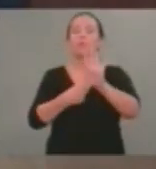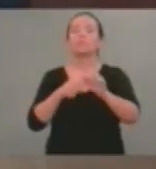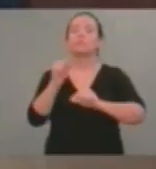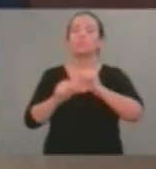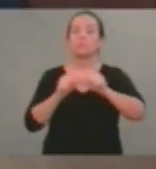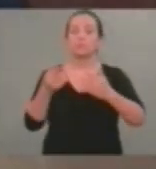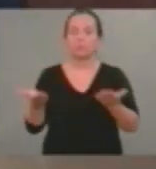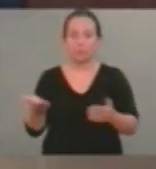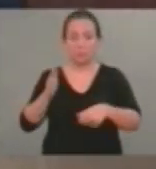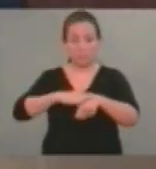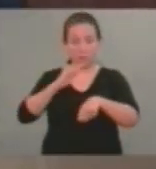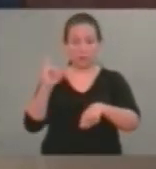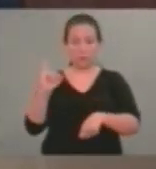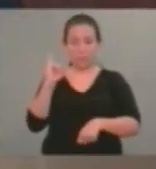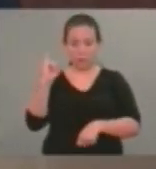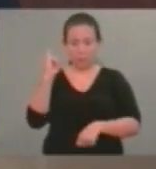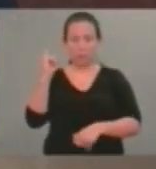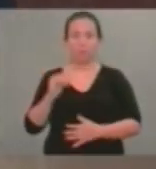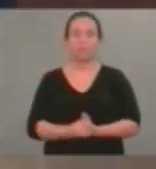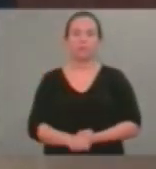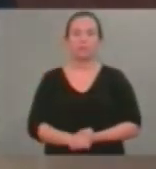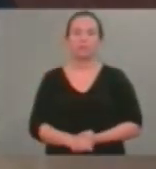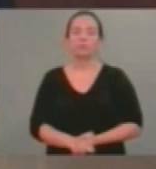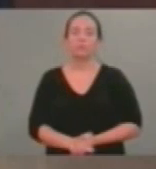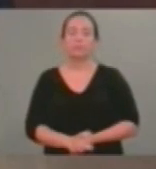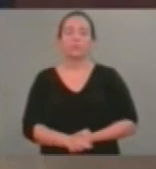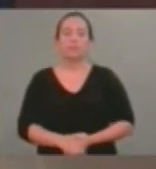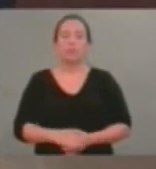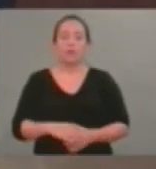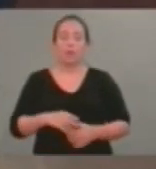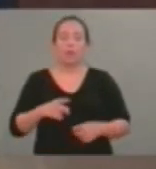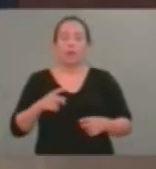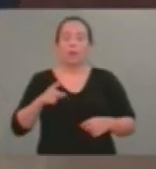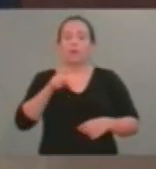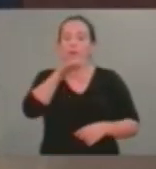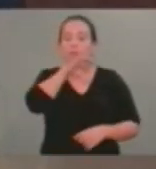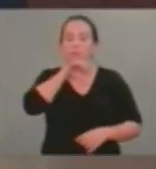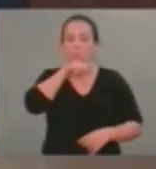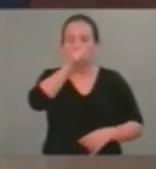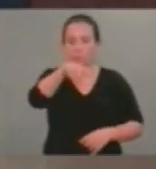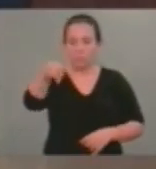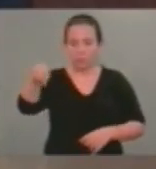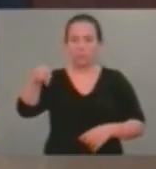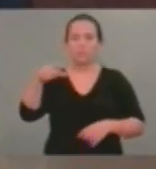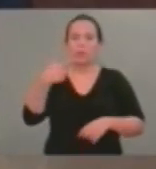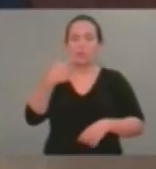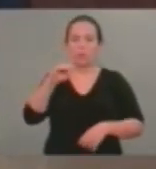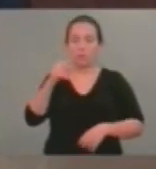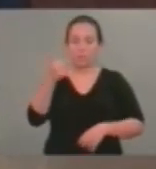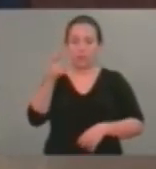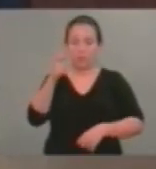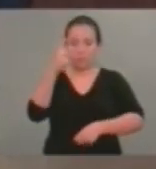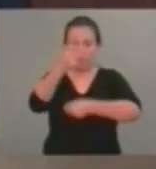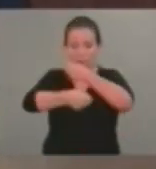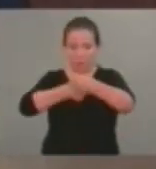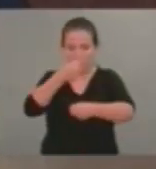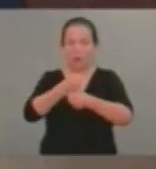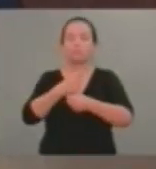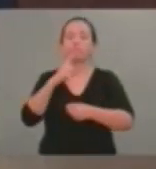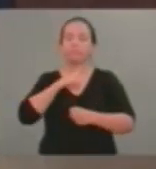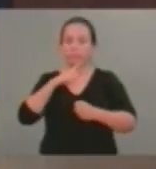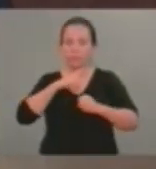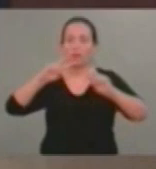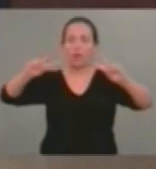mais importantes. Uma, que a arrecadação no estado do Ceará em 2015 cresceu. A